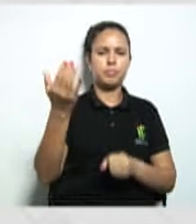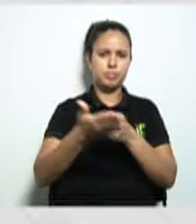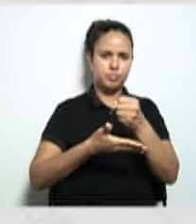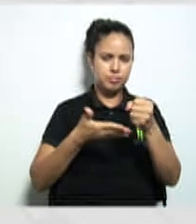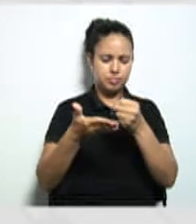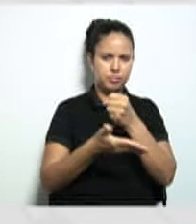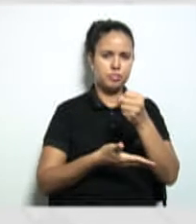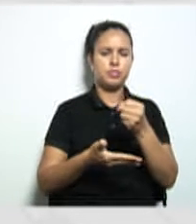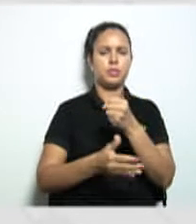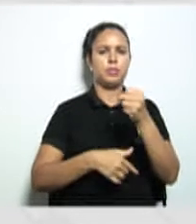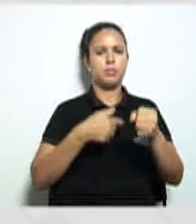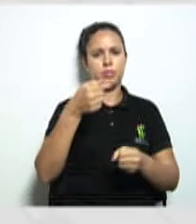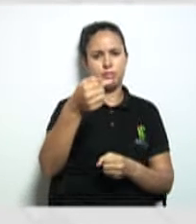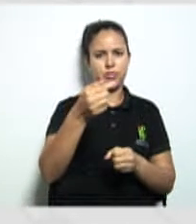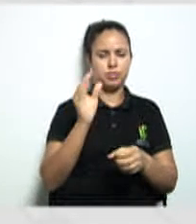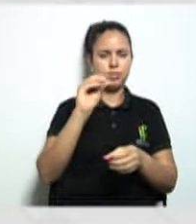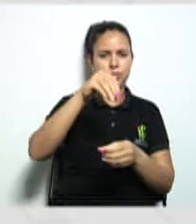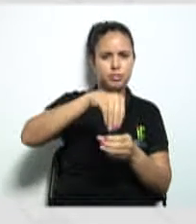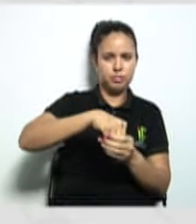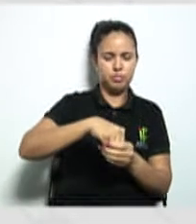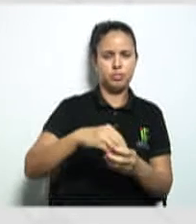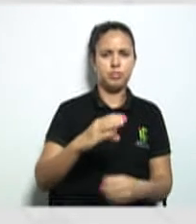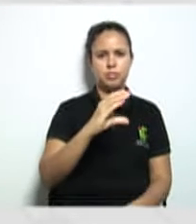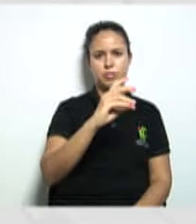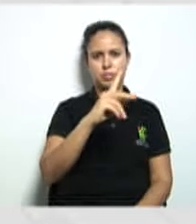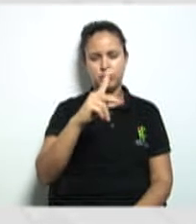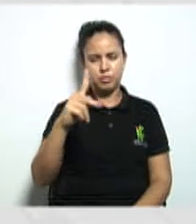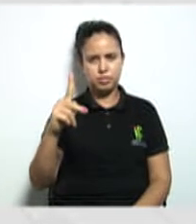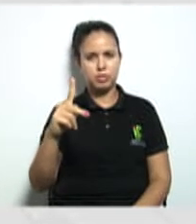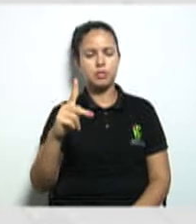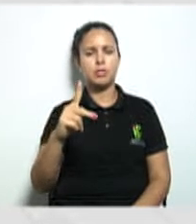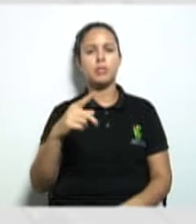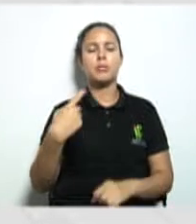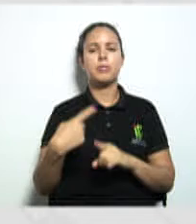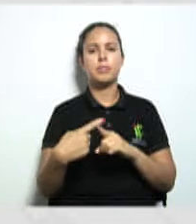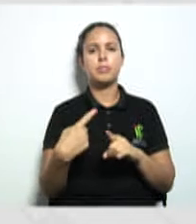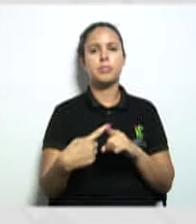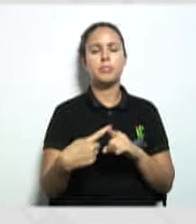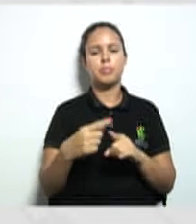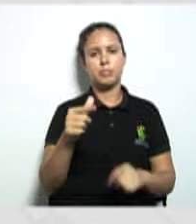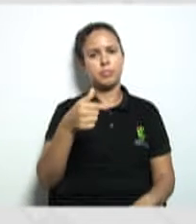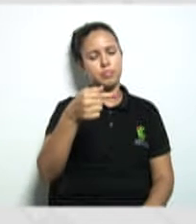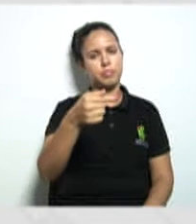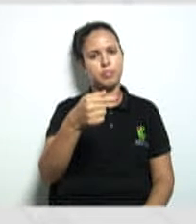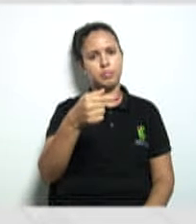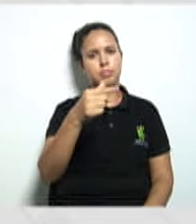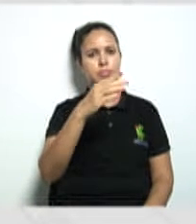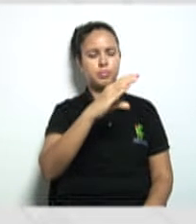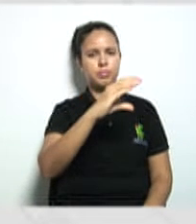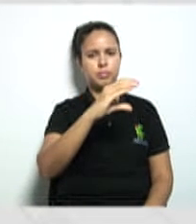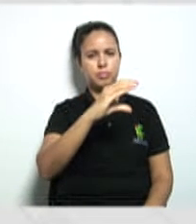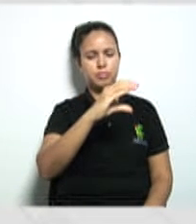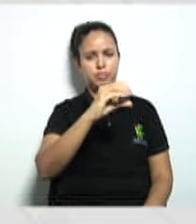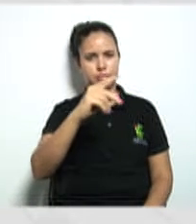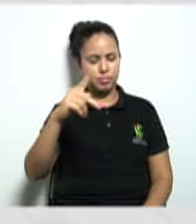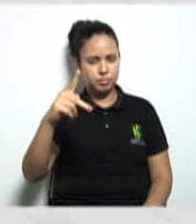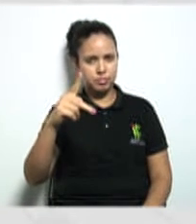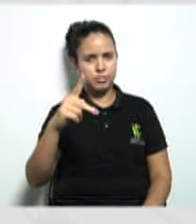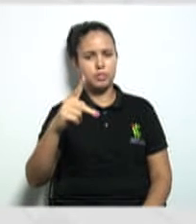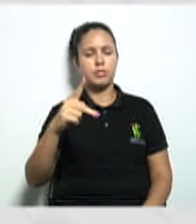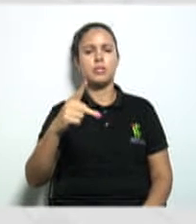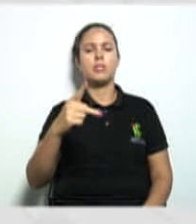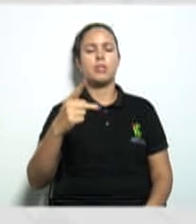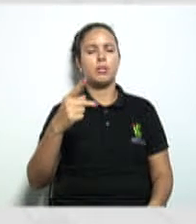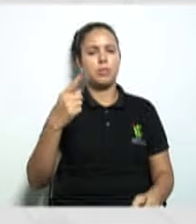dos princípios dentro do cooperativismo, né? Porque esses princípios são seguidos até os dias de